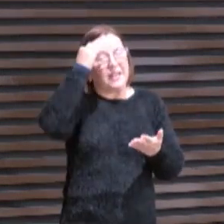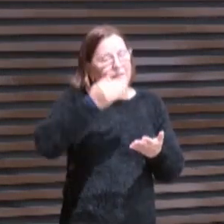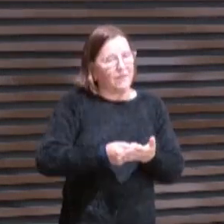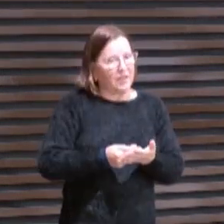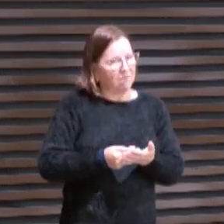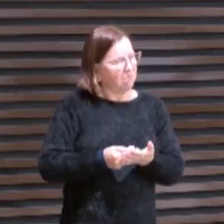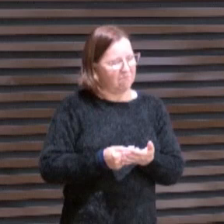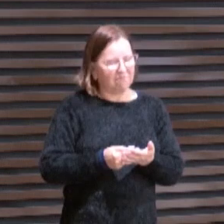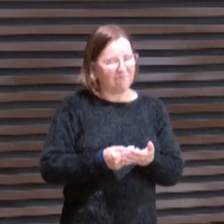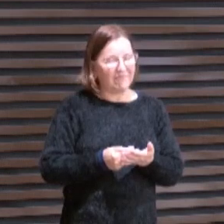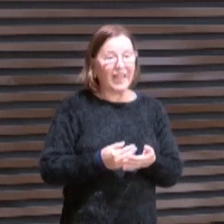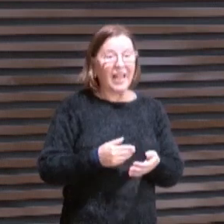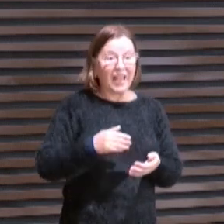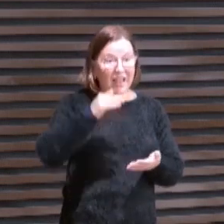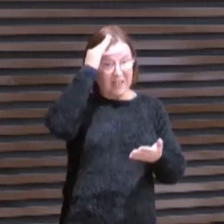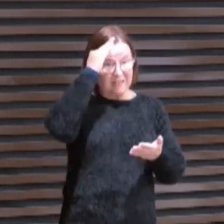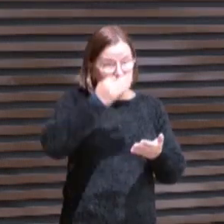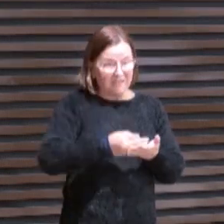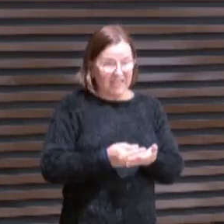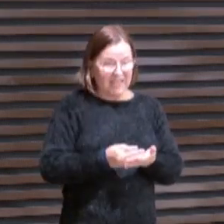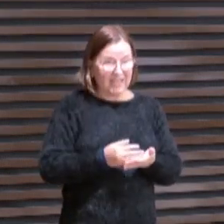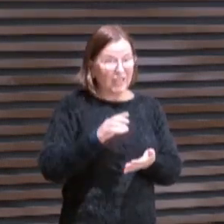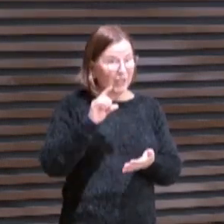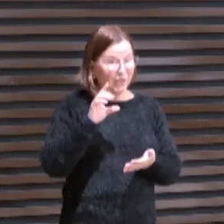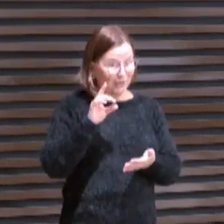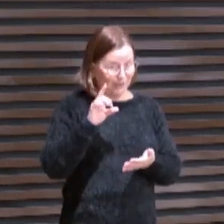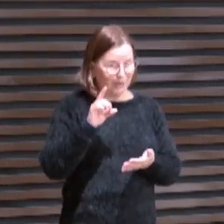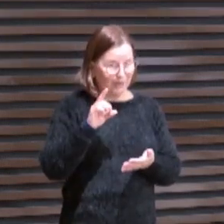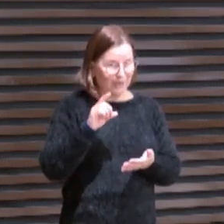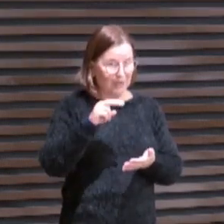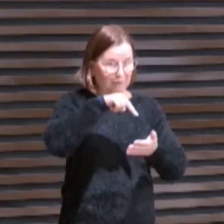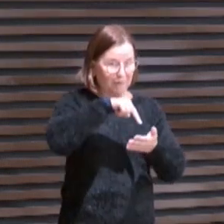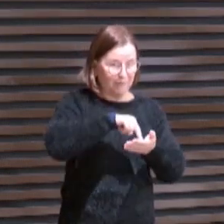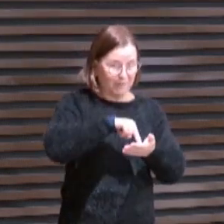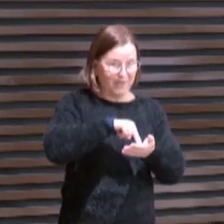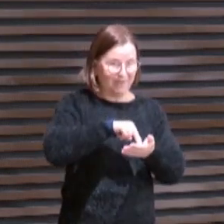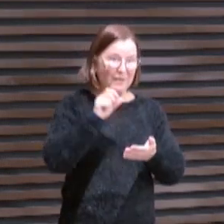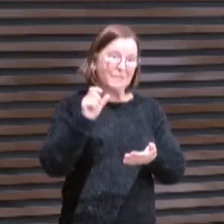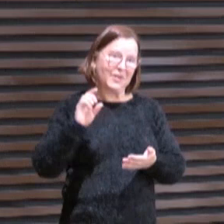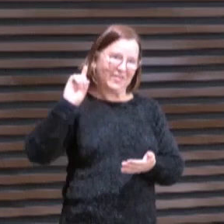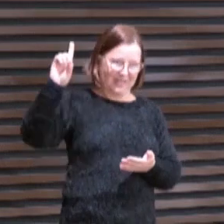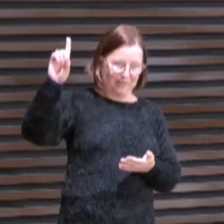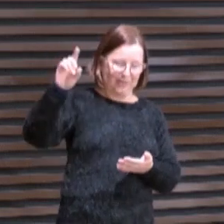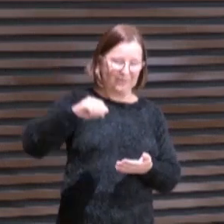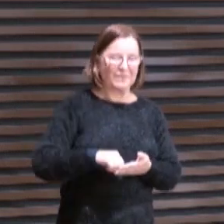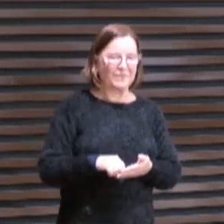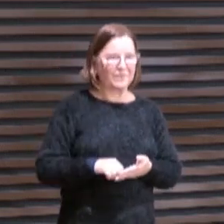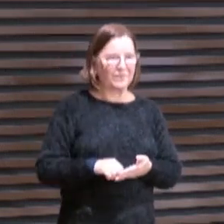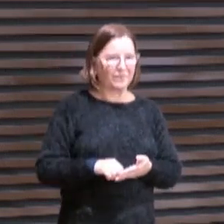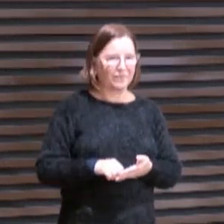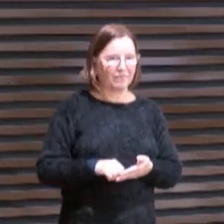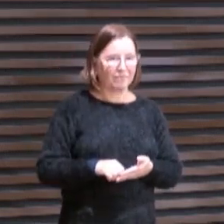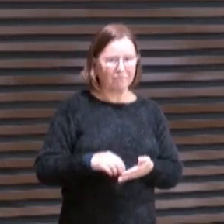Fé só existe quando existe palavra de Deus. E esse homem aqui ganhou